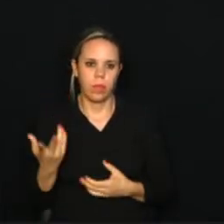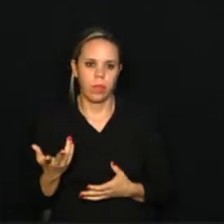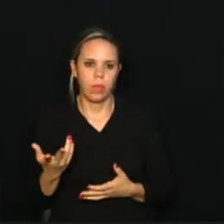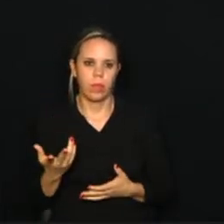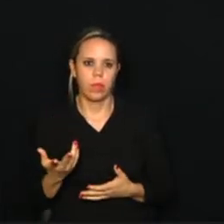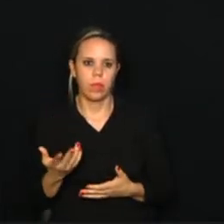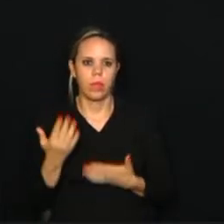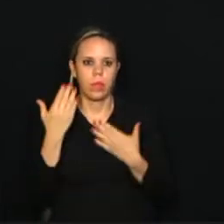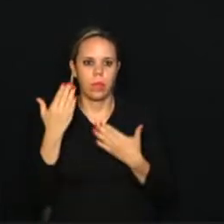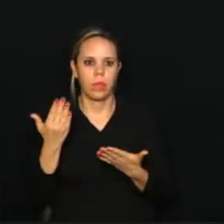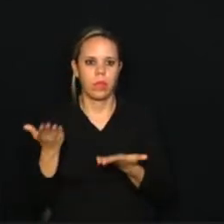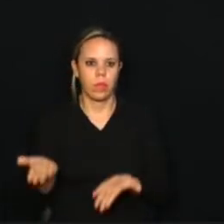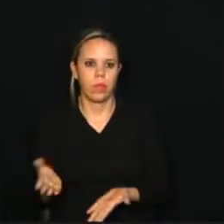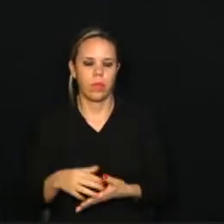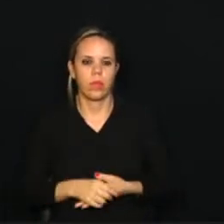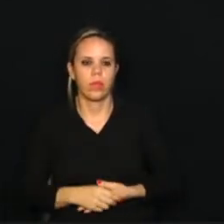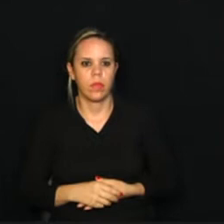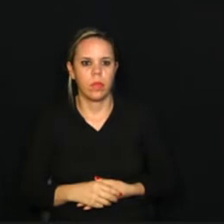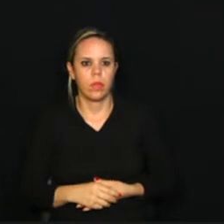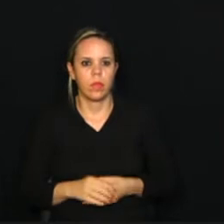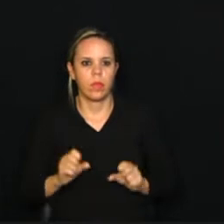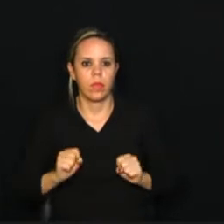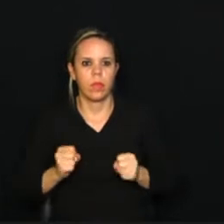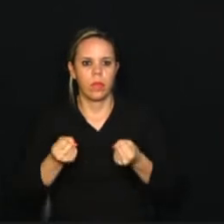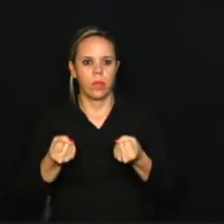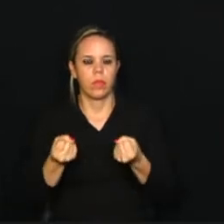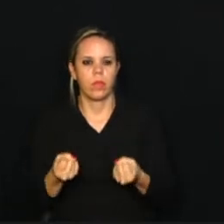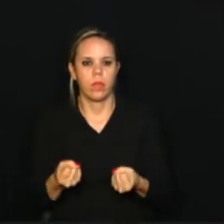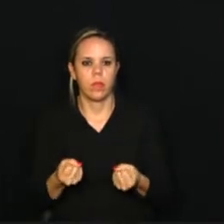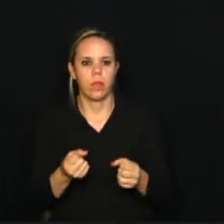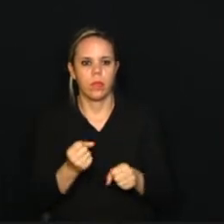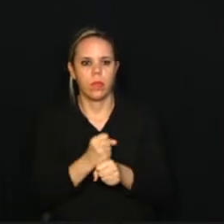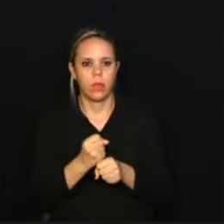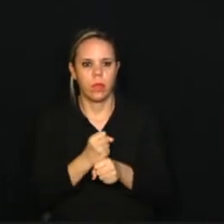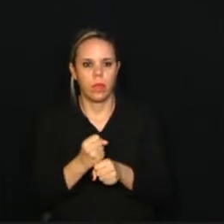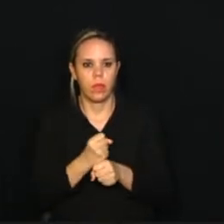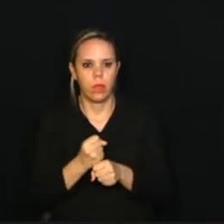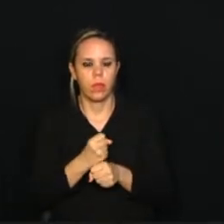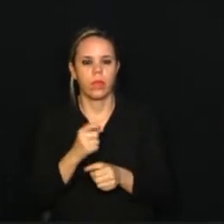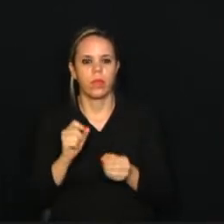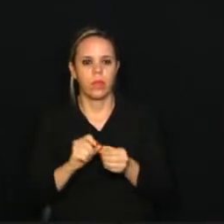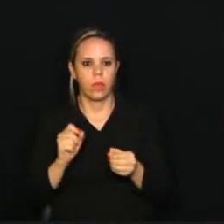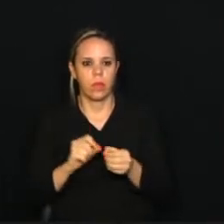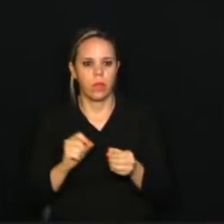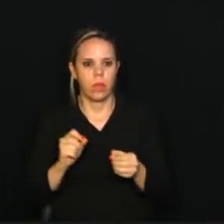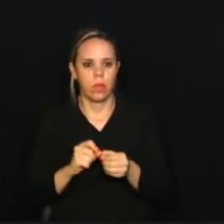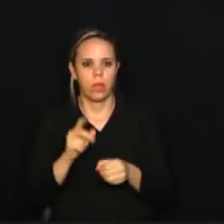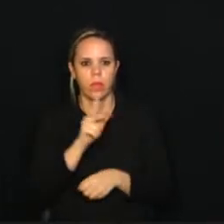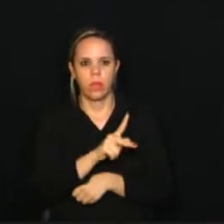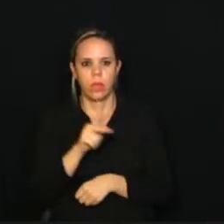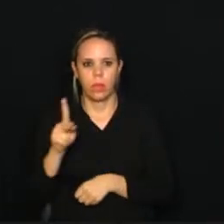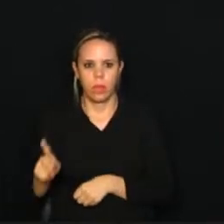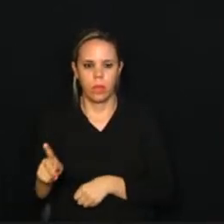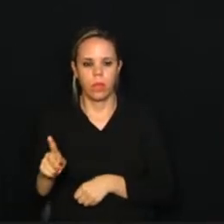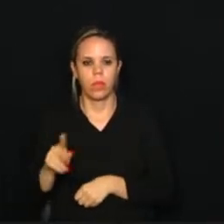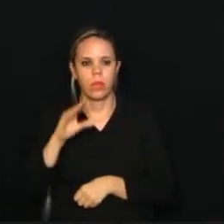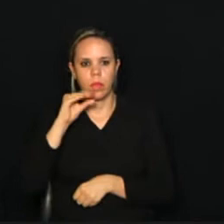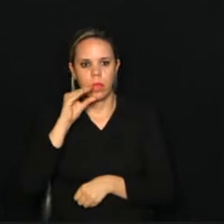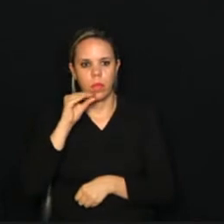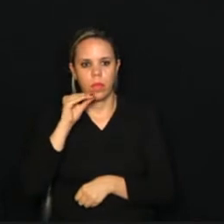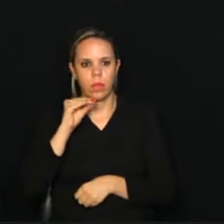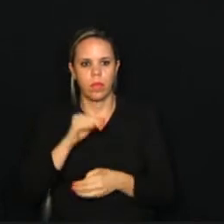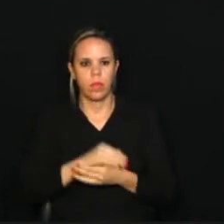é, graças aí aos esforços ao longo dos anos que vem sendo feito pelos professores, pelos